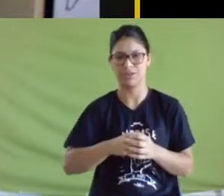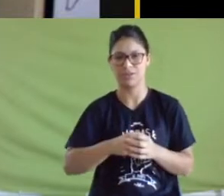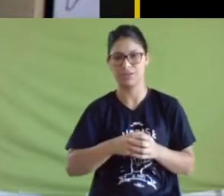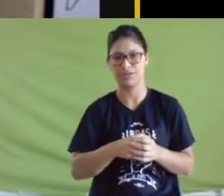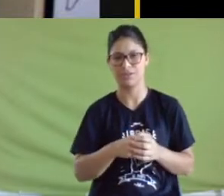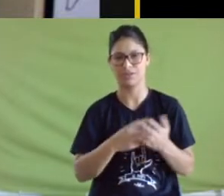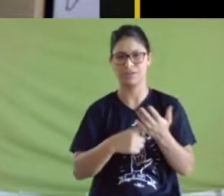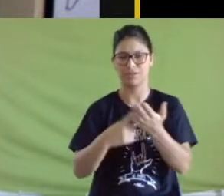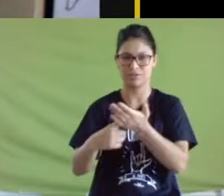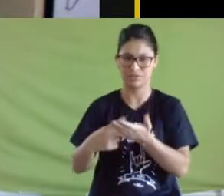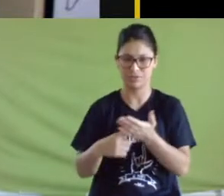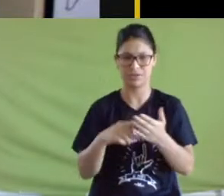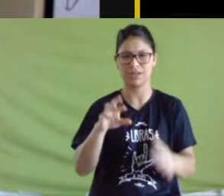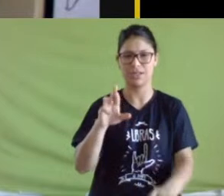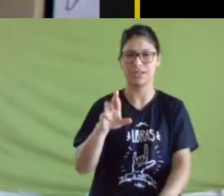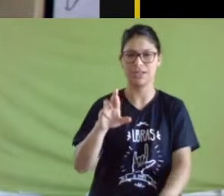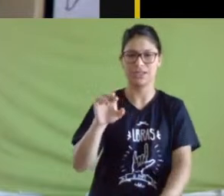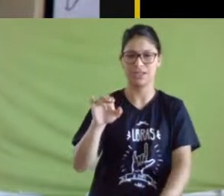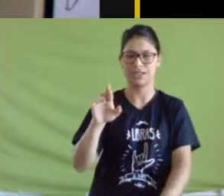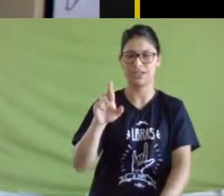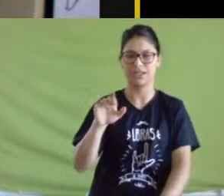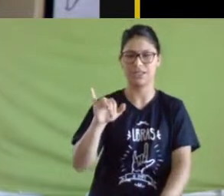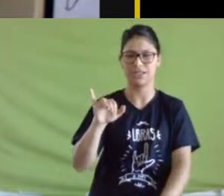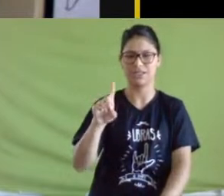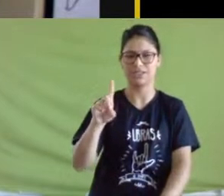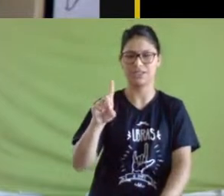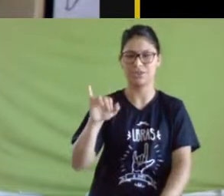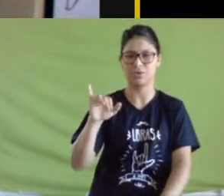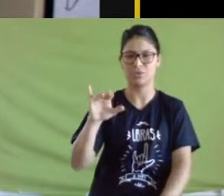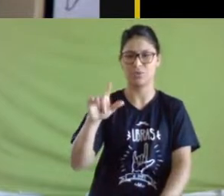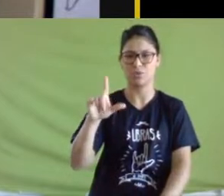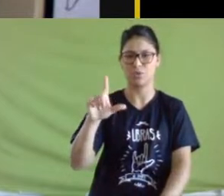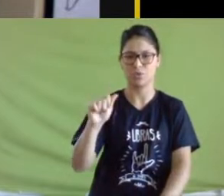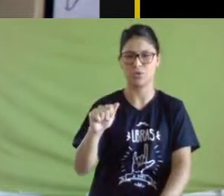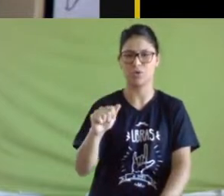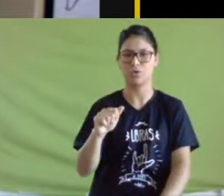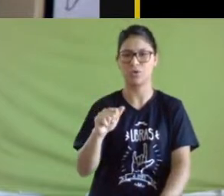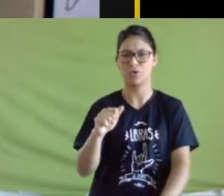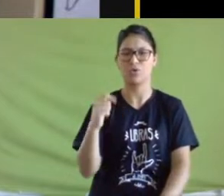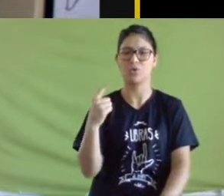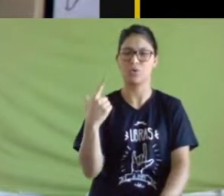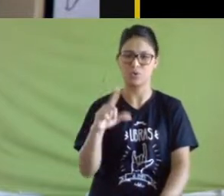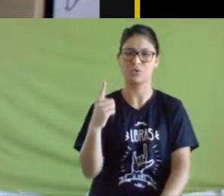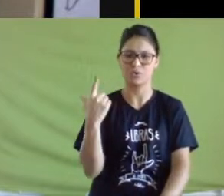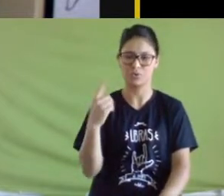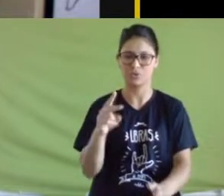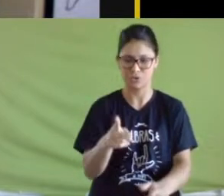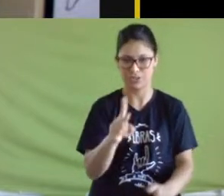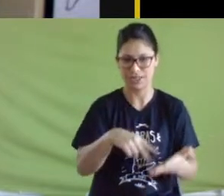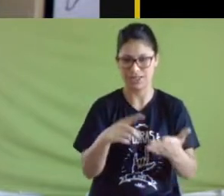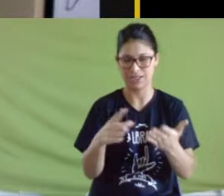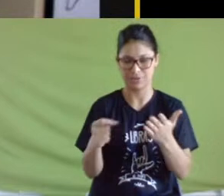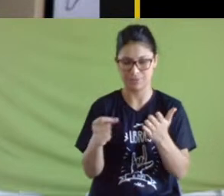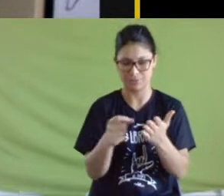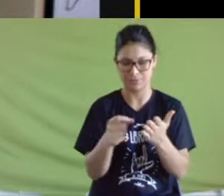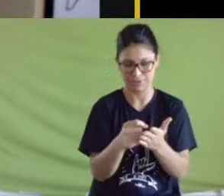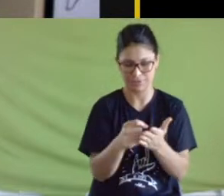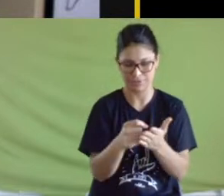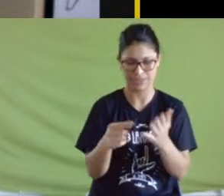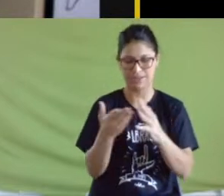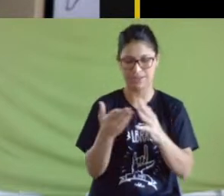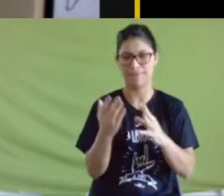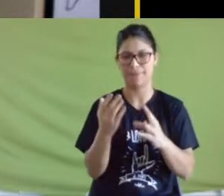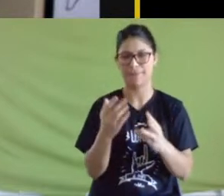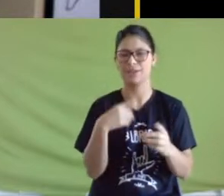dos Ridículos. Eu fui ler, eu consegui ler, apesar dos buracos dos bichos, e descobri que no século